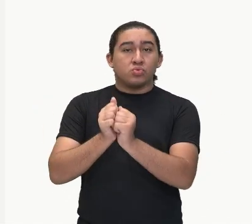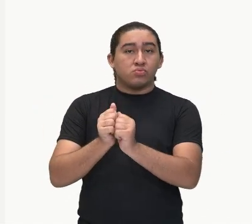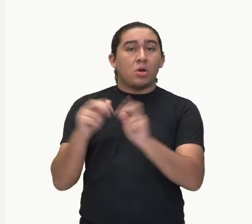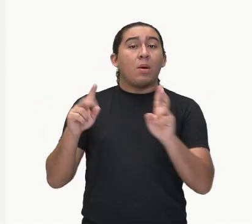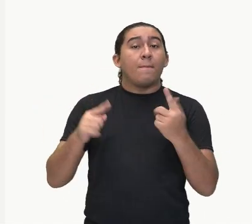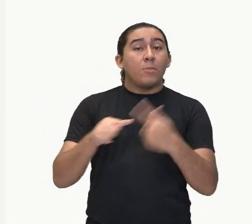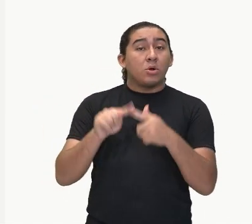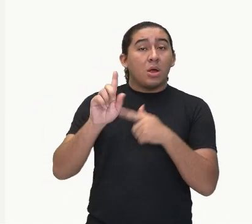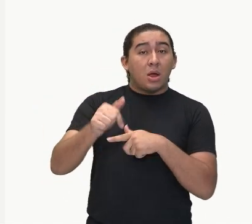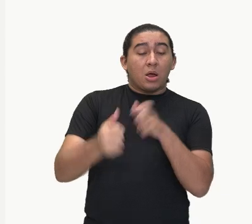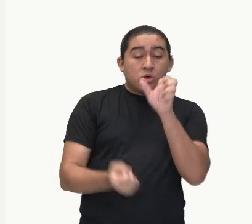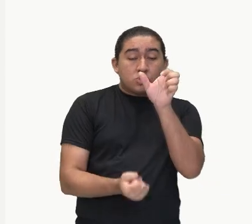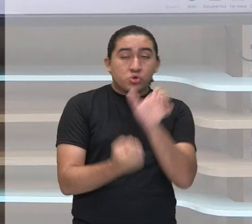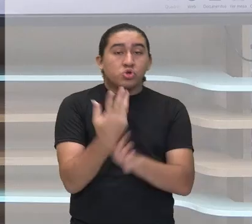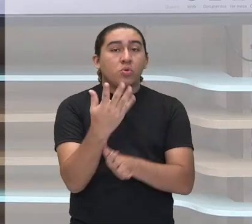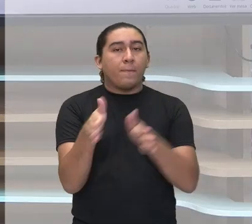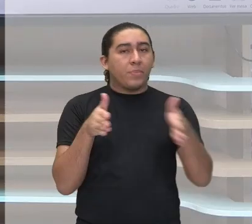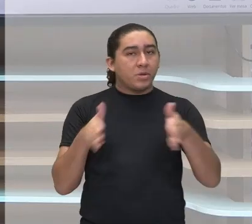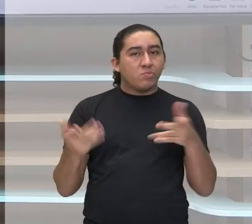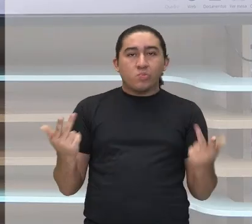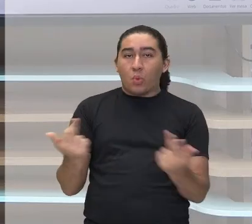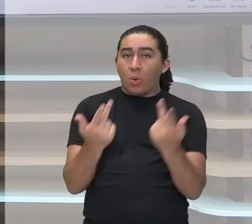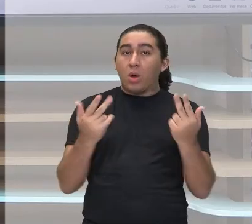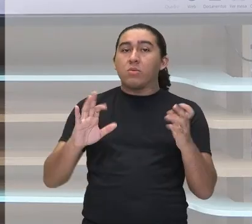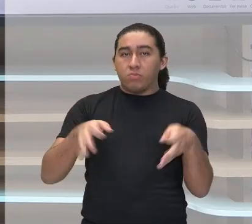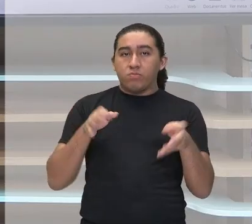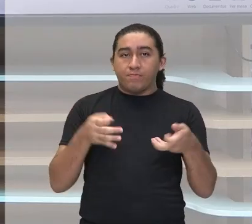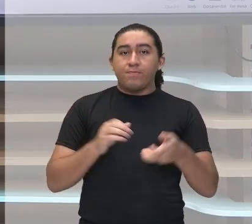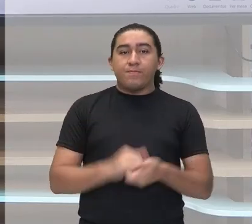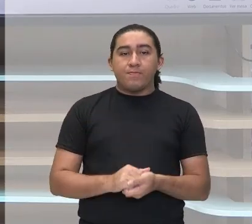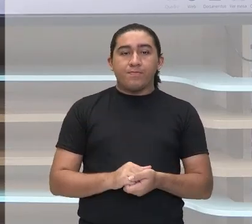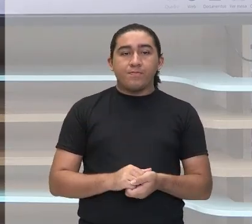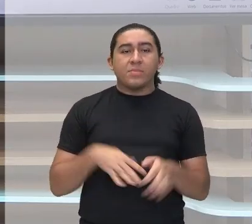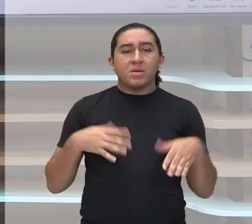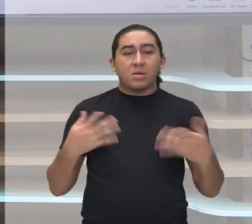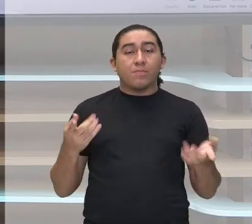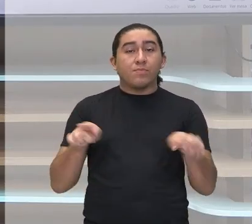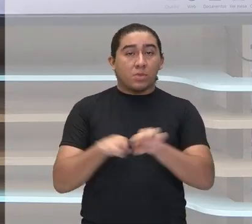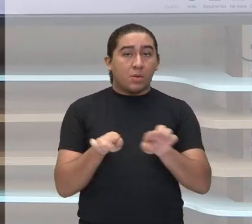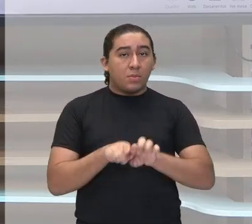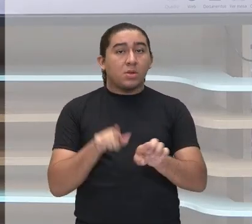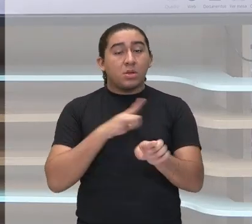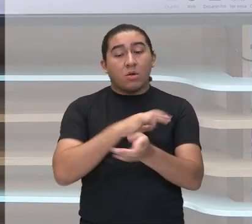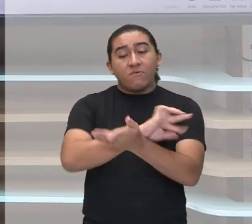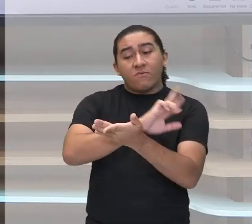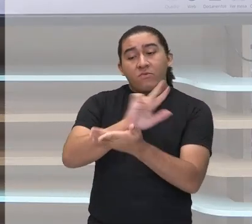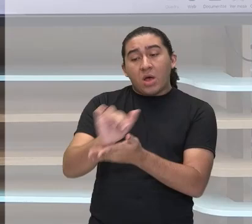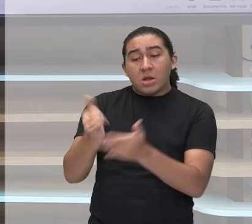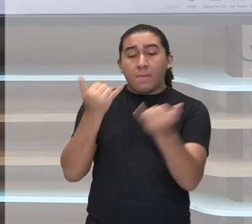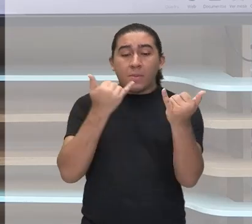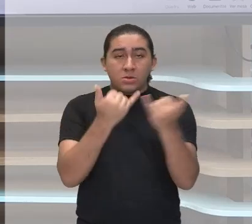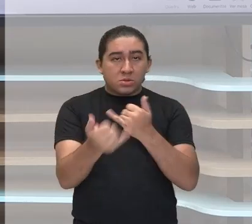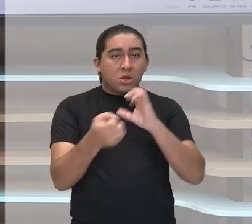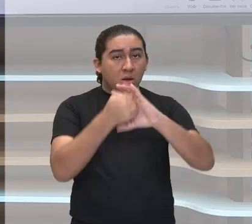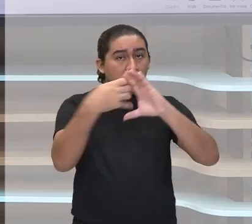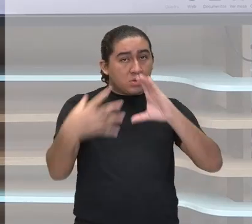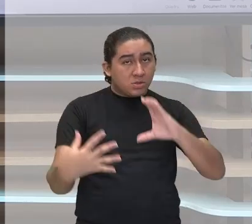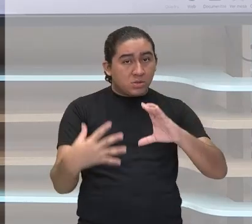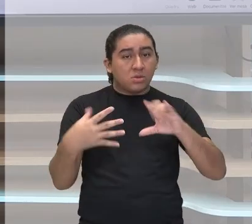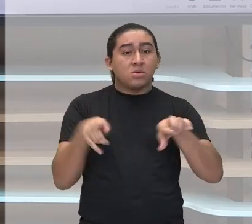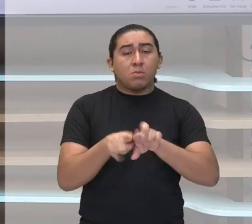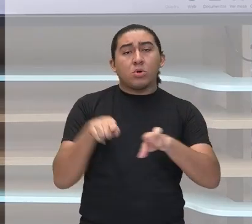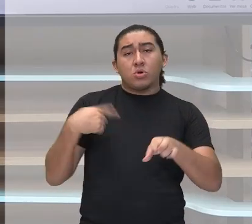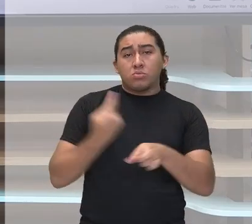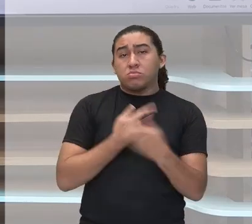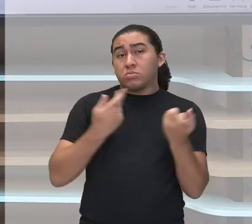terem nascido, né, na mesma época. Então, como também tem muitas coisas semelhantes, aí a gente